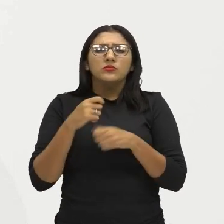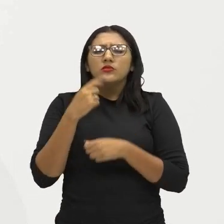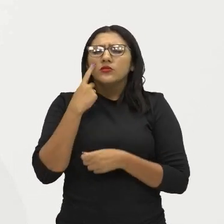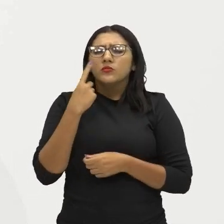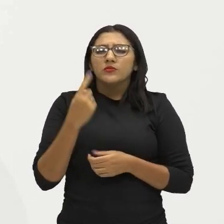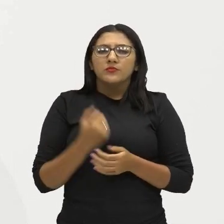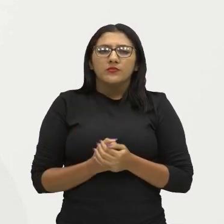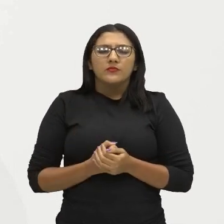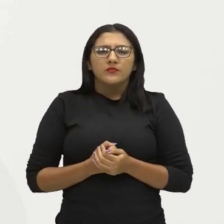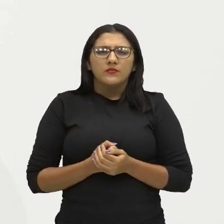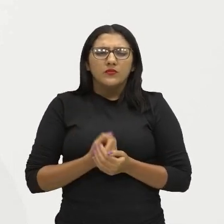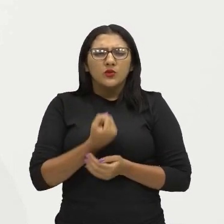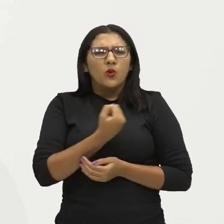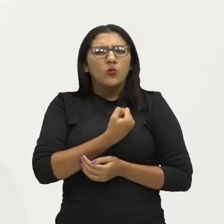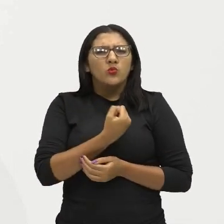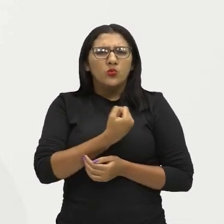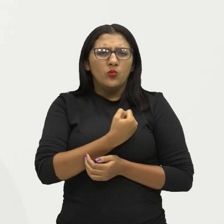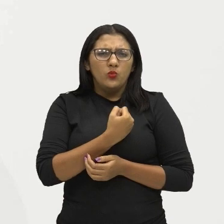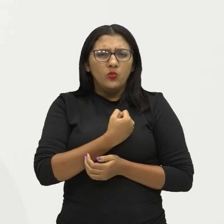um número